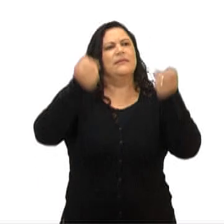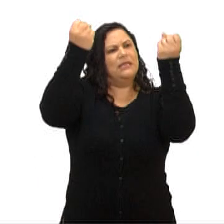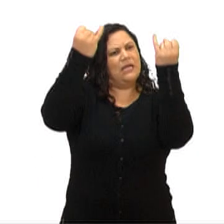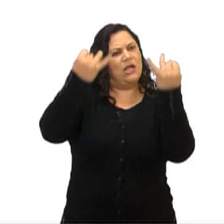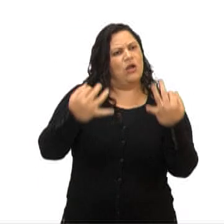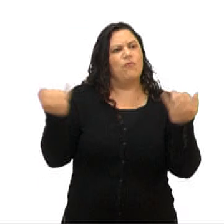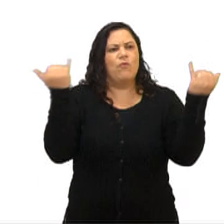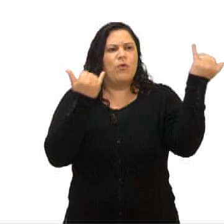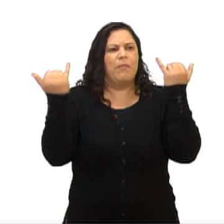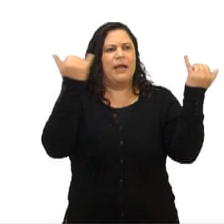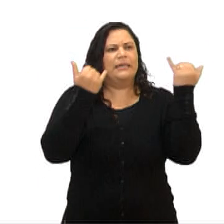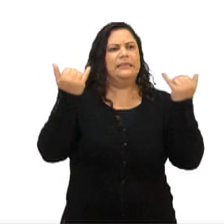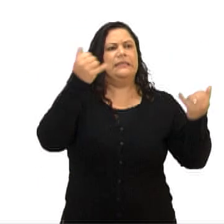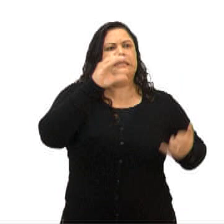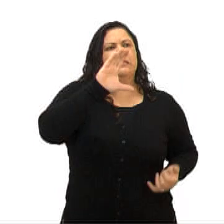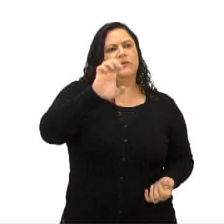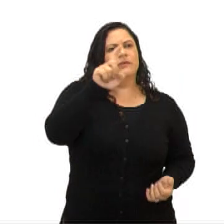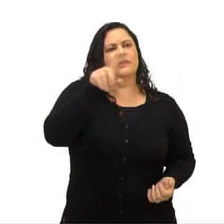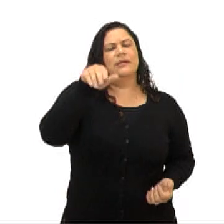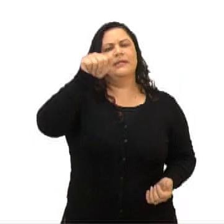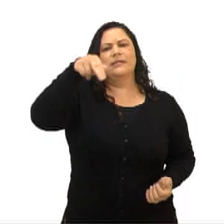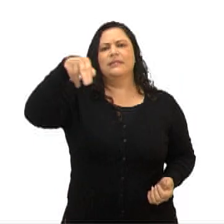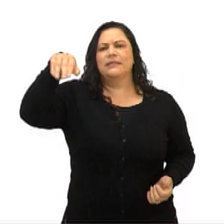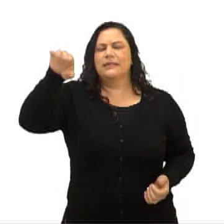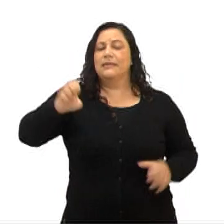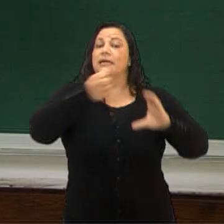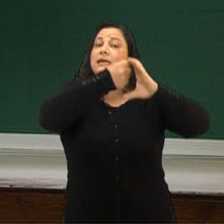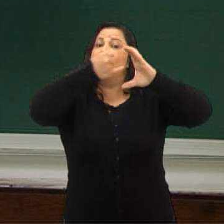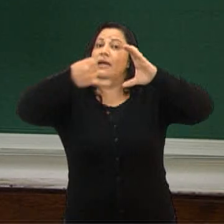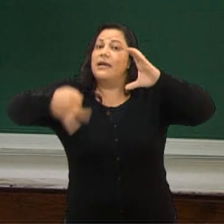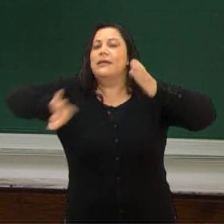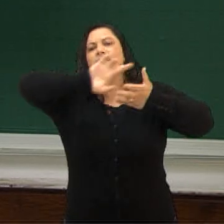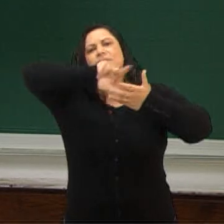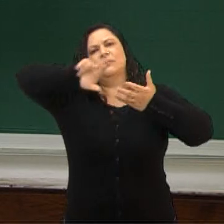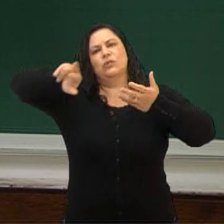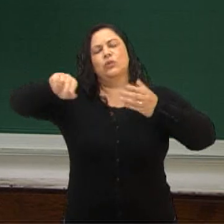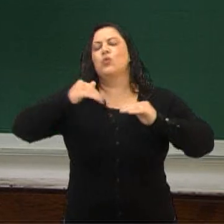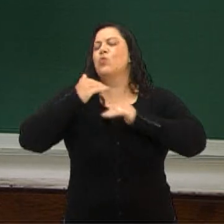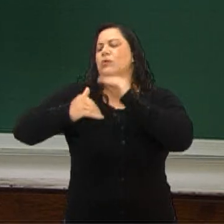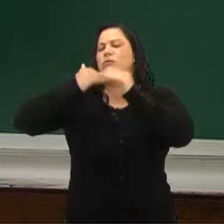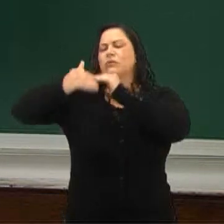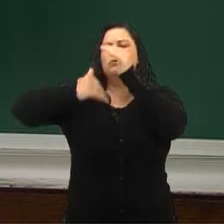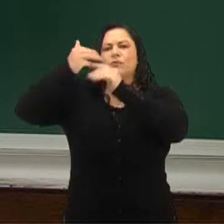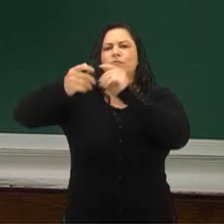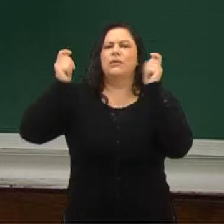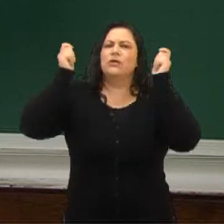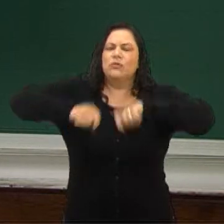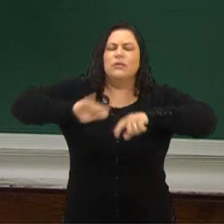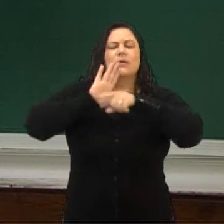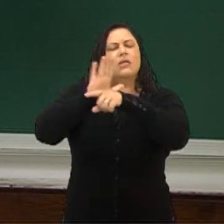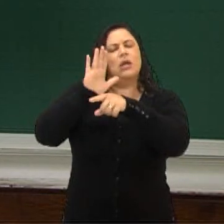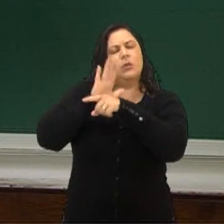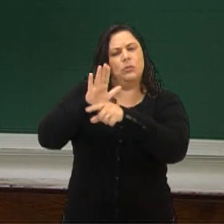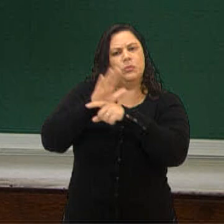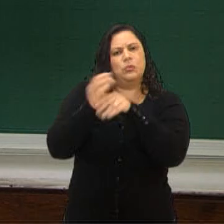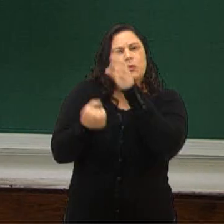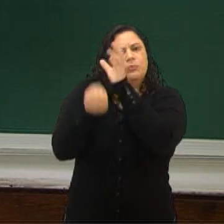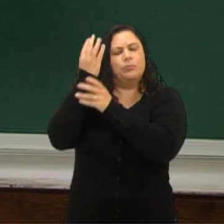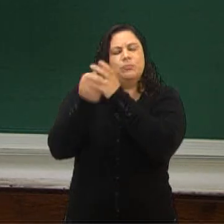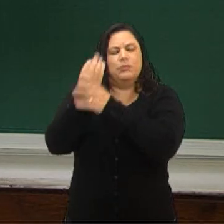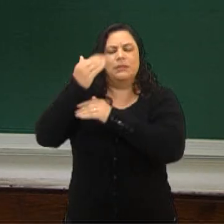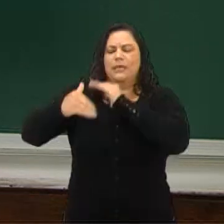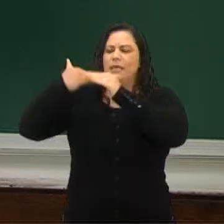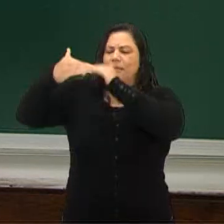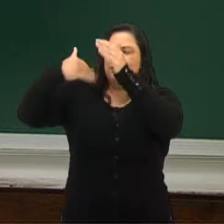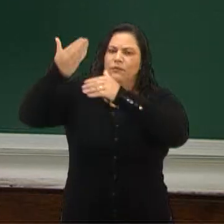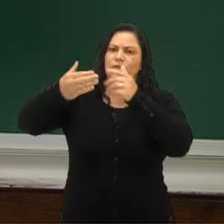suas obras e quais movimentos artísticos ajudou a criar e a desenvolver. Já falei bastante. Essa eu vou voltar, a gente só vai comentar e a gente